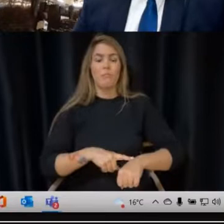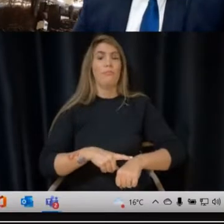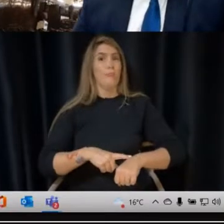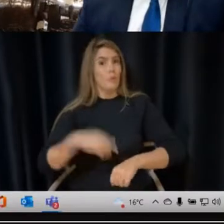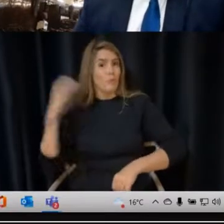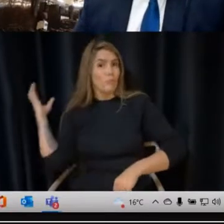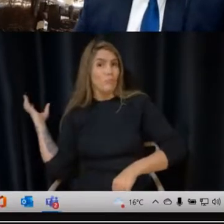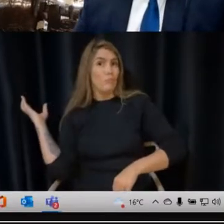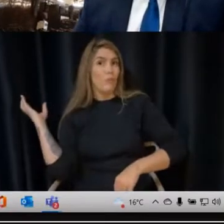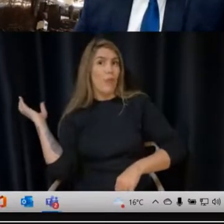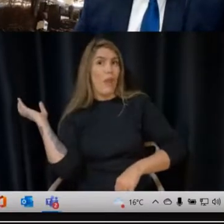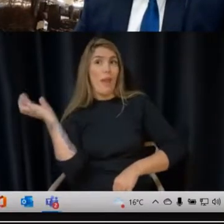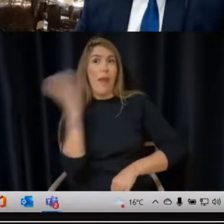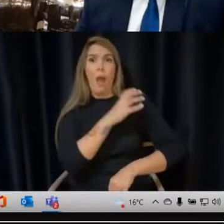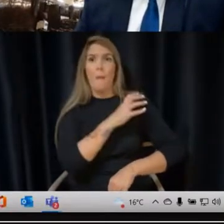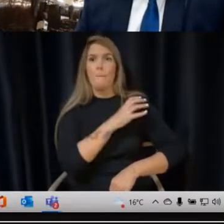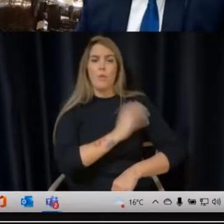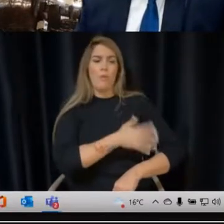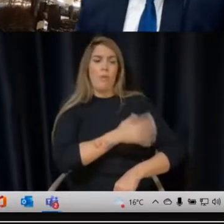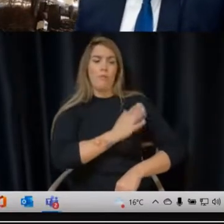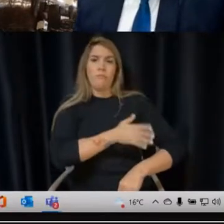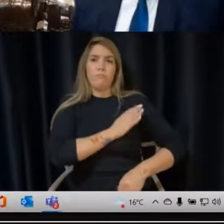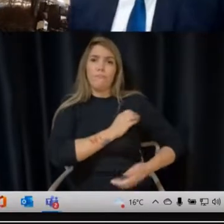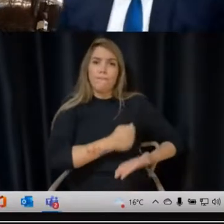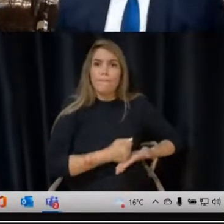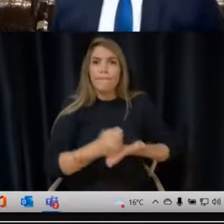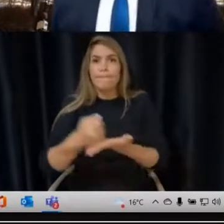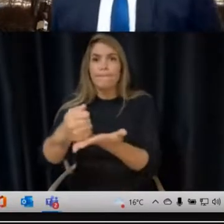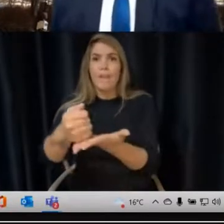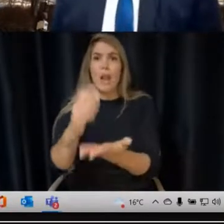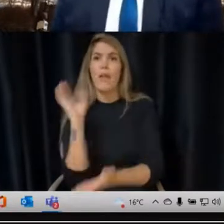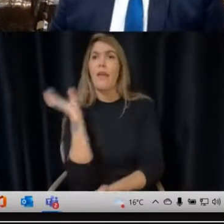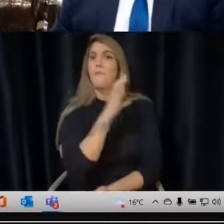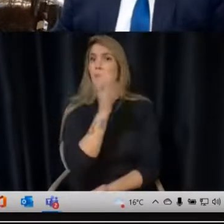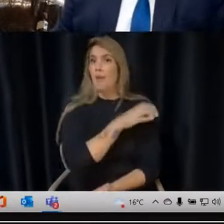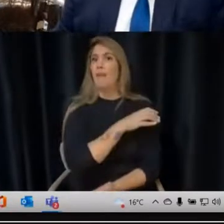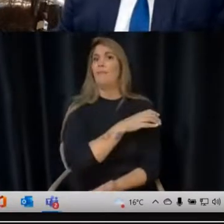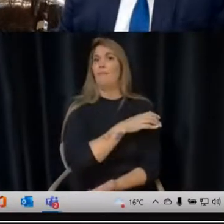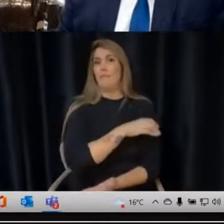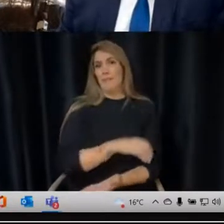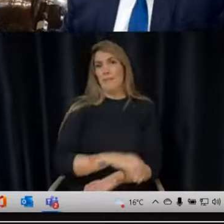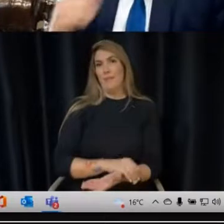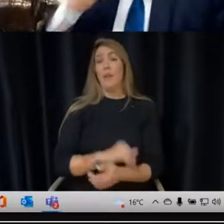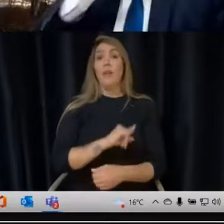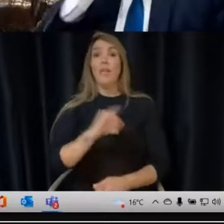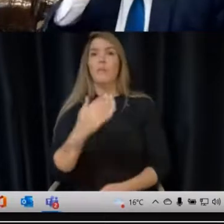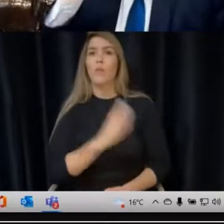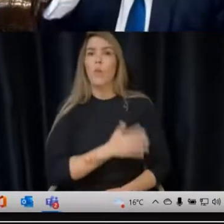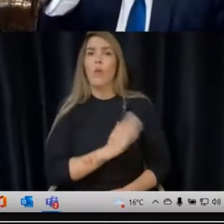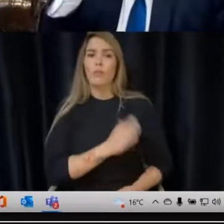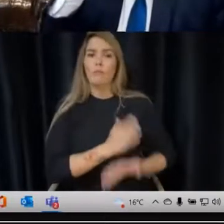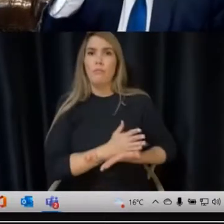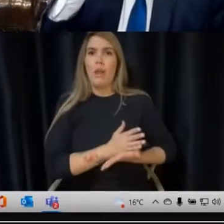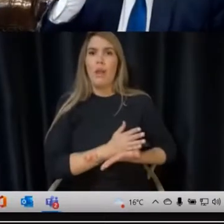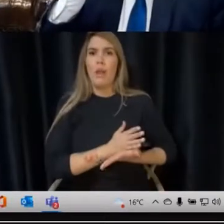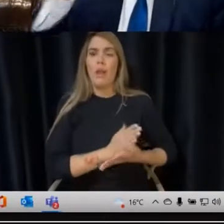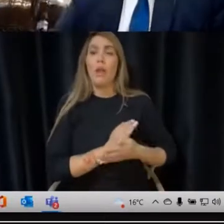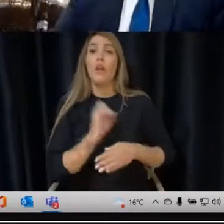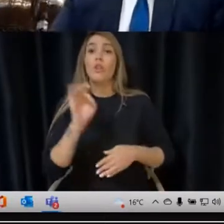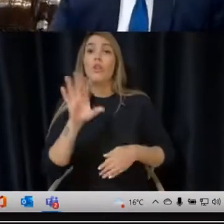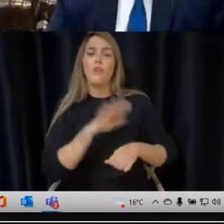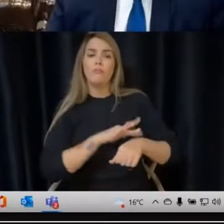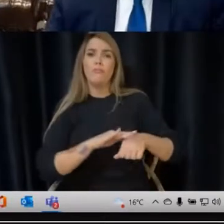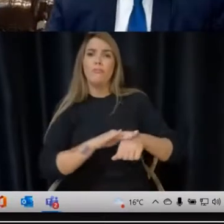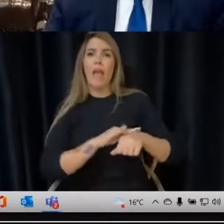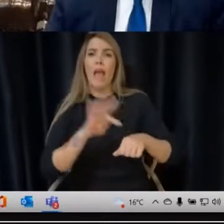tempo para que o coração não pare. E aí, se parar, é somente doação de tecidos. Então, a gente agiliza, depois que a família